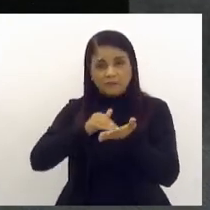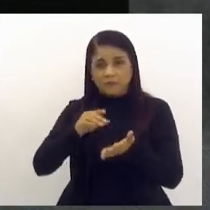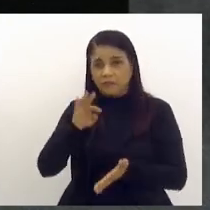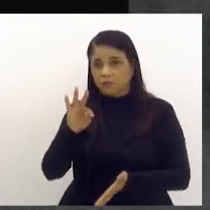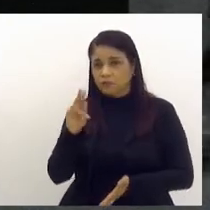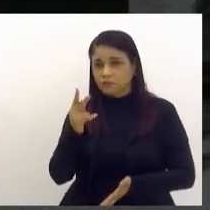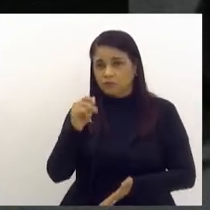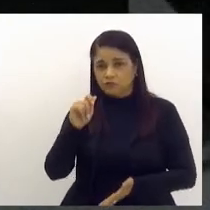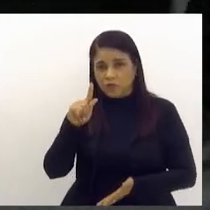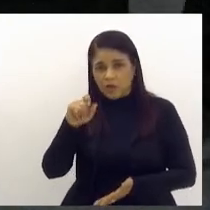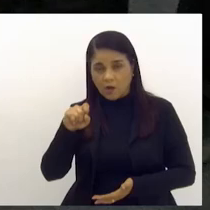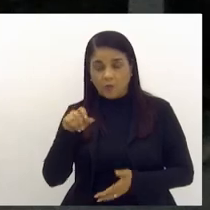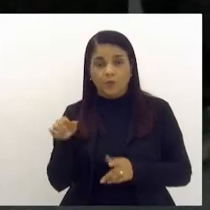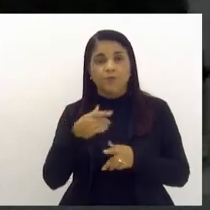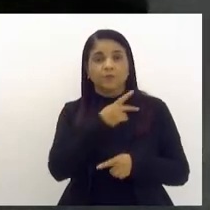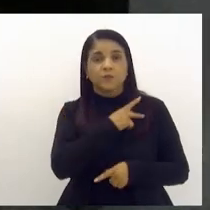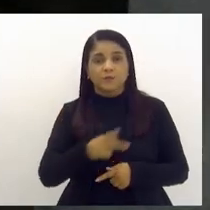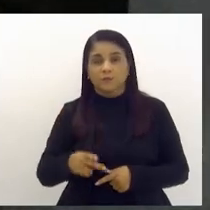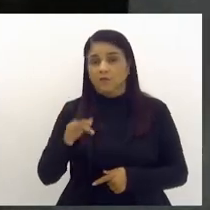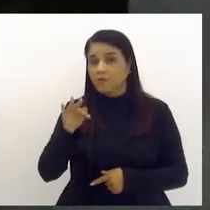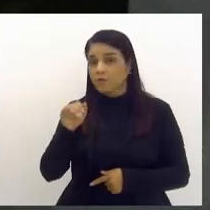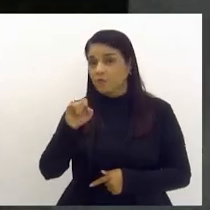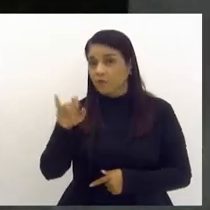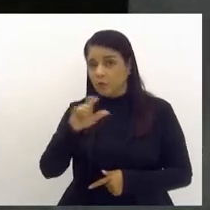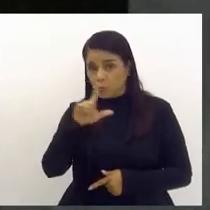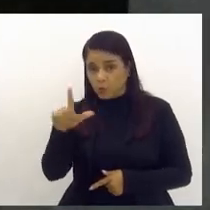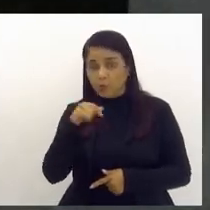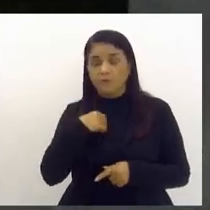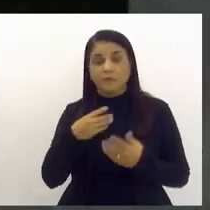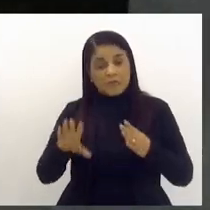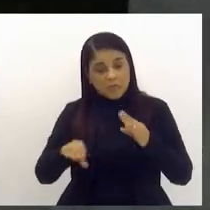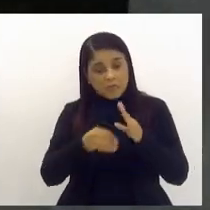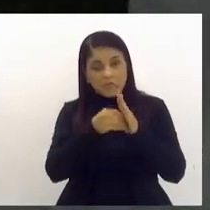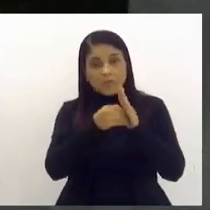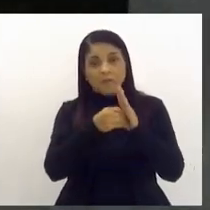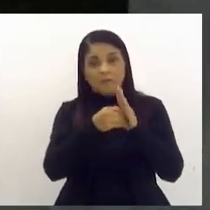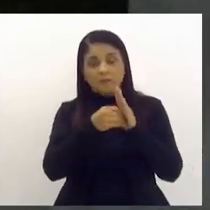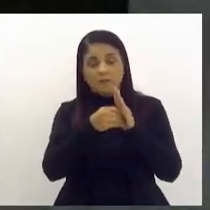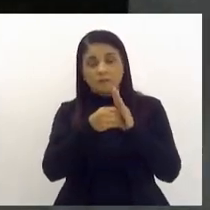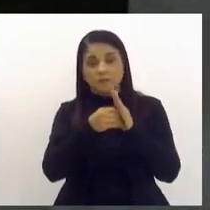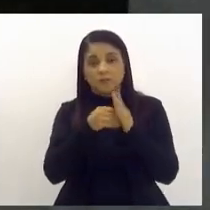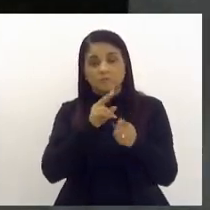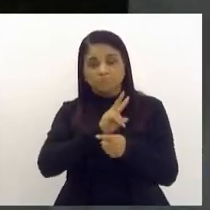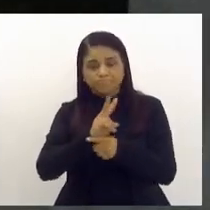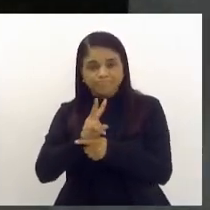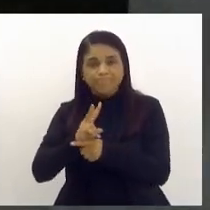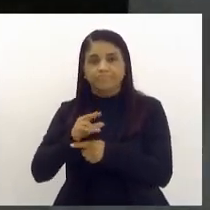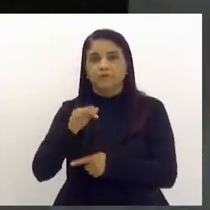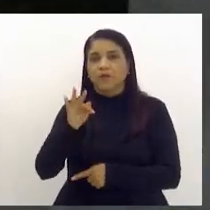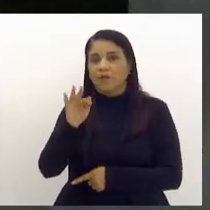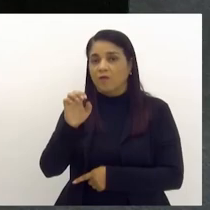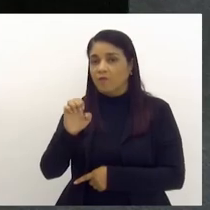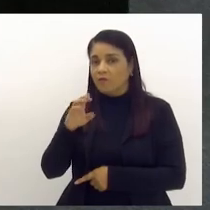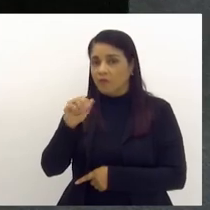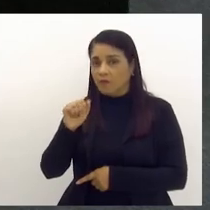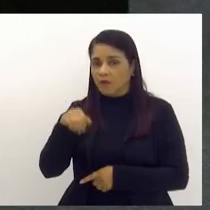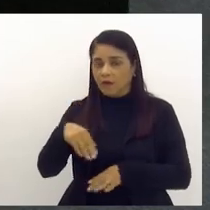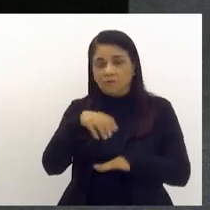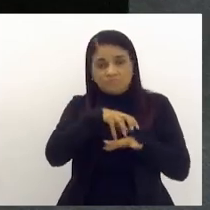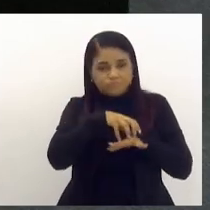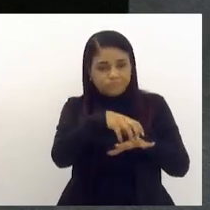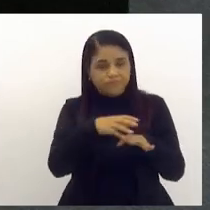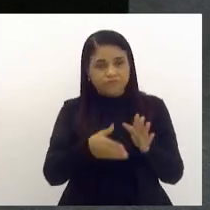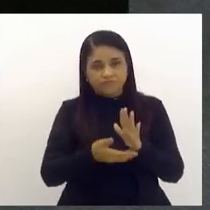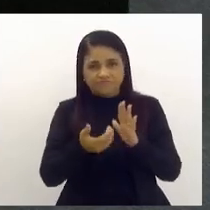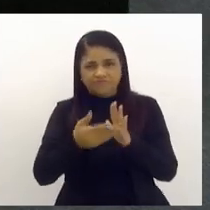e também com o presidente Phil, fizemos algumas emendas para preservar o FECAM, tirar o transporte poluidor. Já